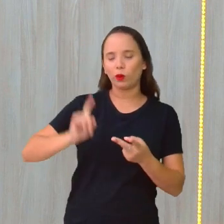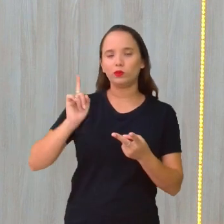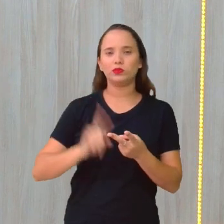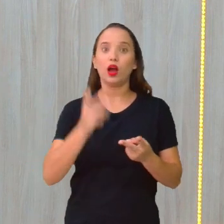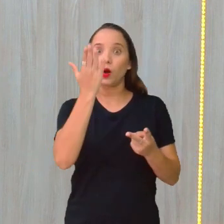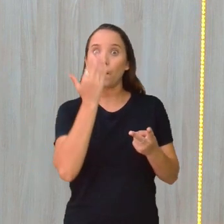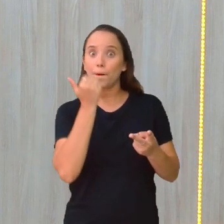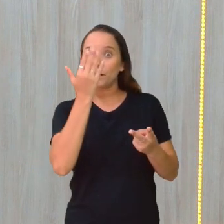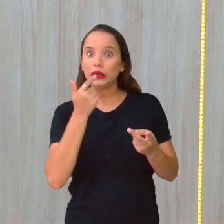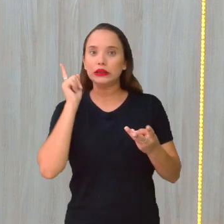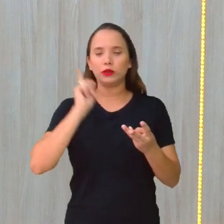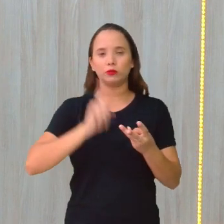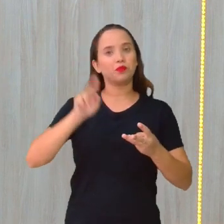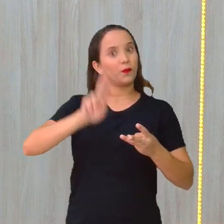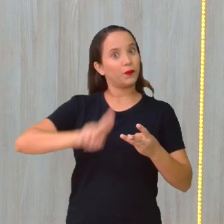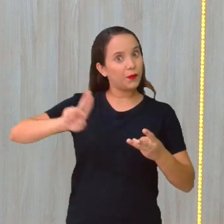alimento,